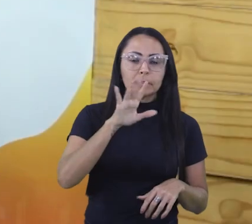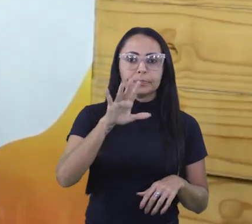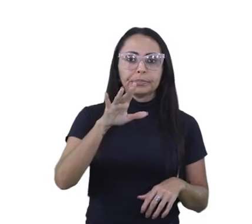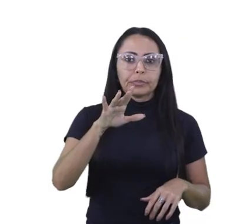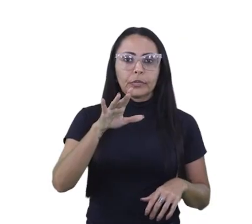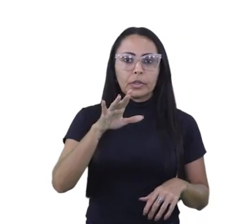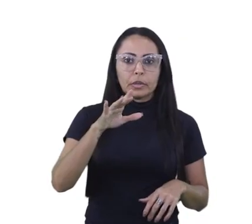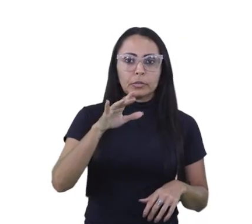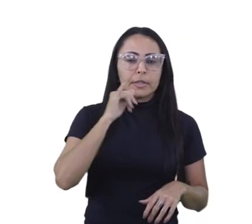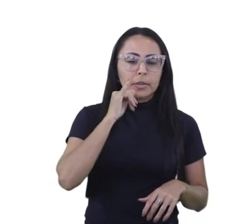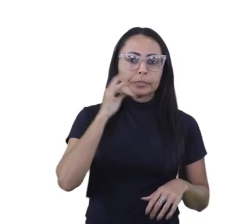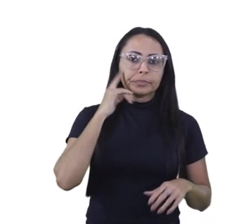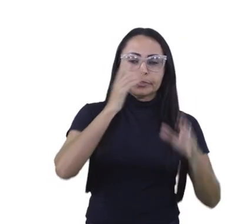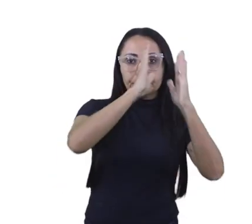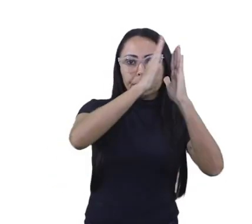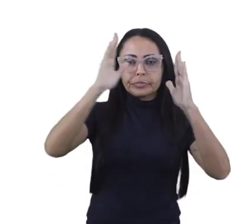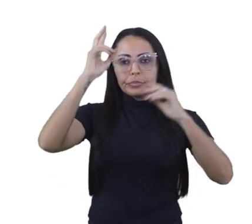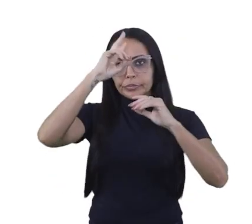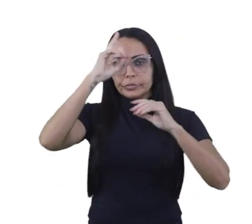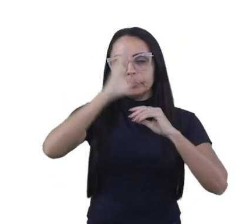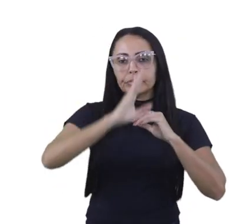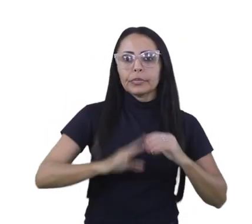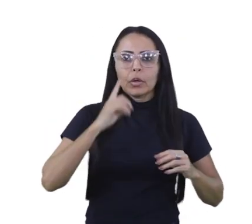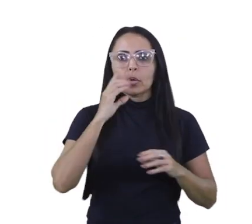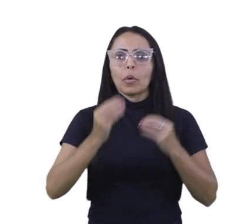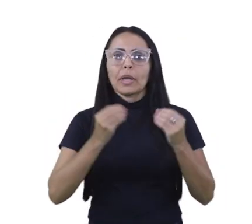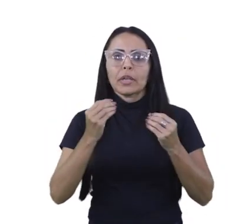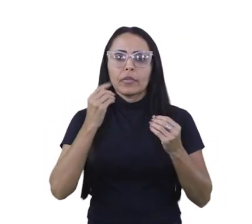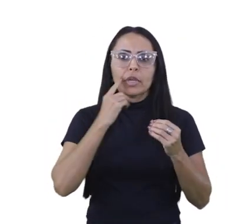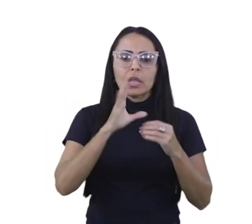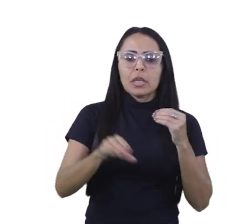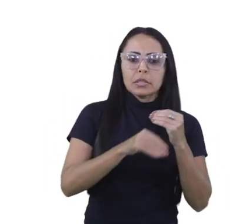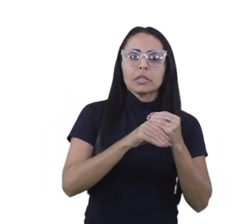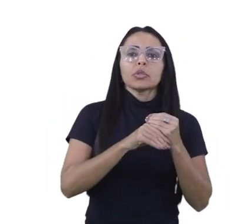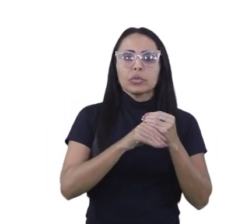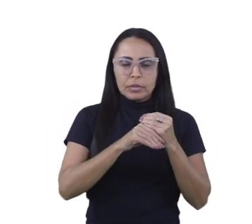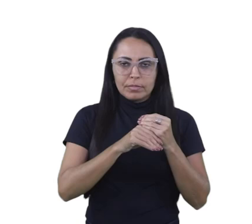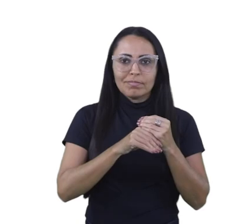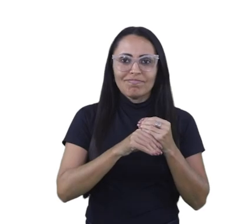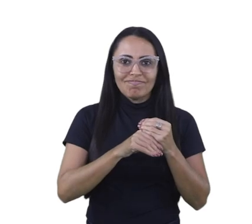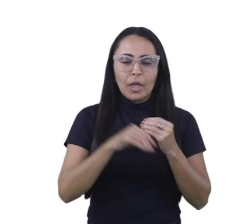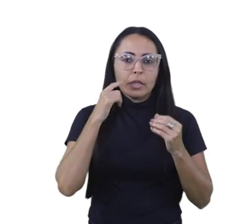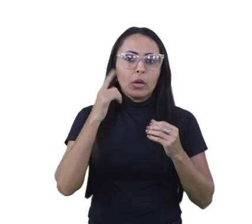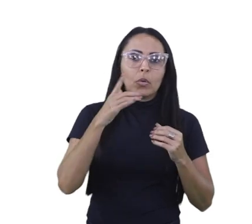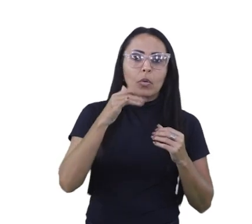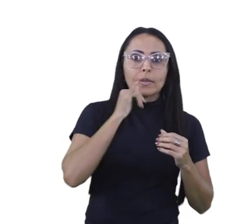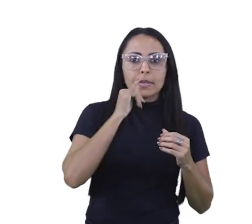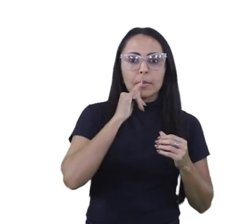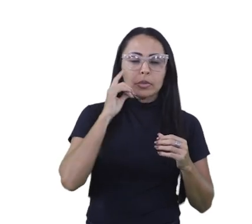exemplo, bibliografia de história do Brasil. Como é que isso vai ficar na síntese, né? No momento aí do exemplo, a